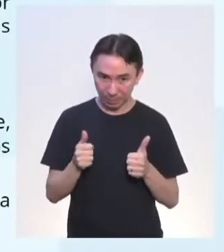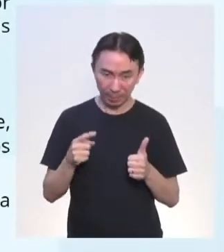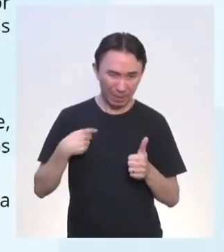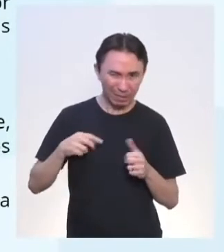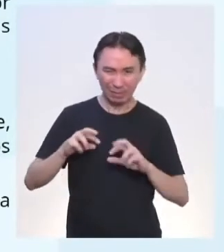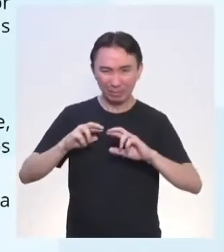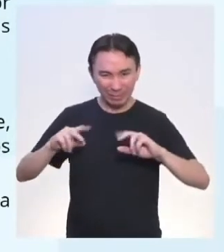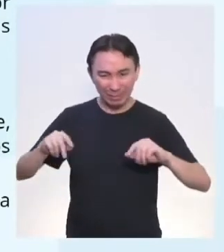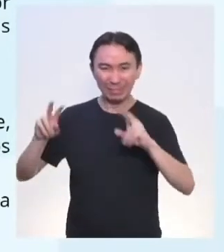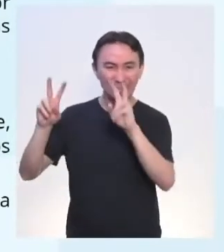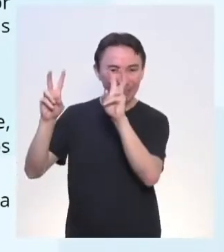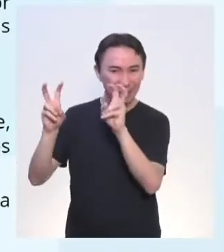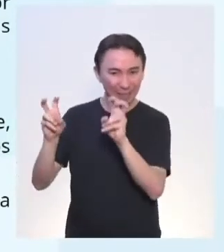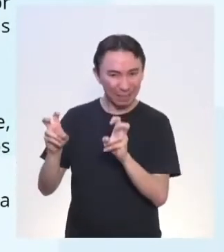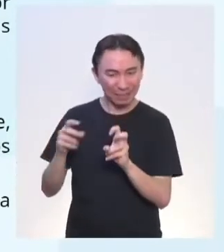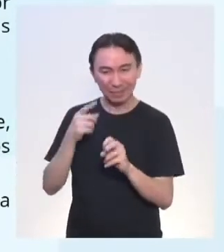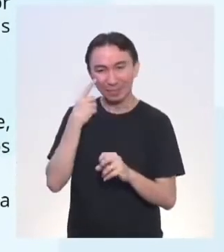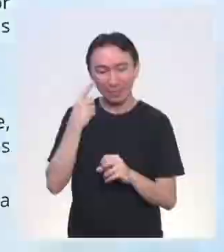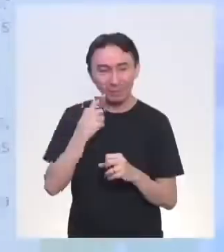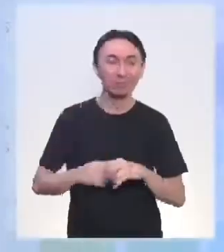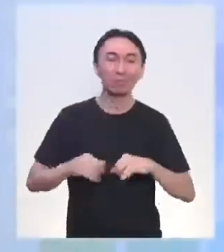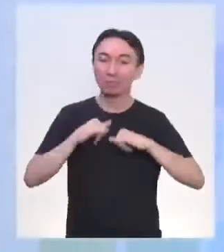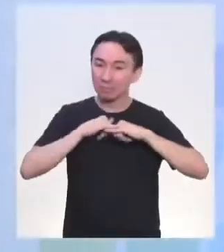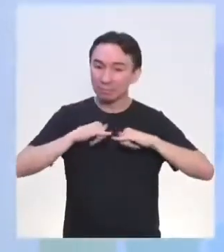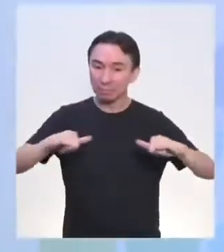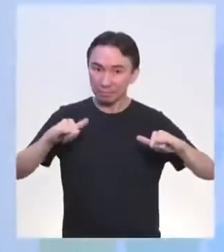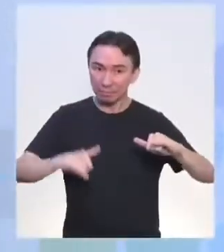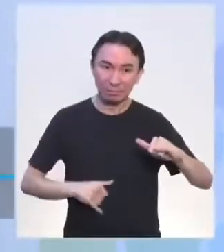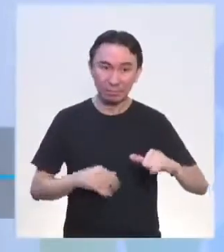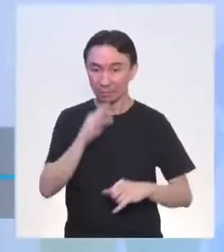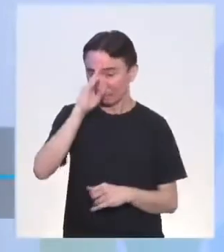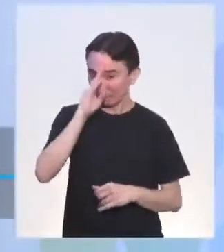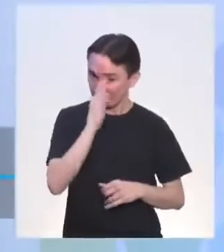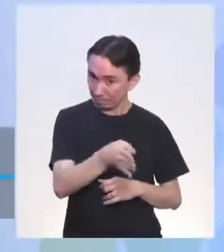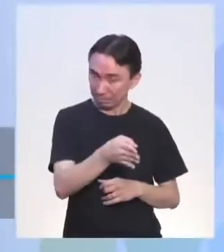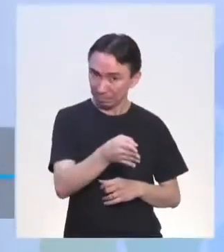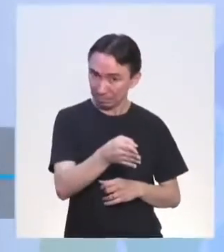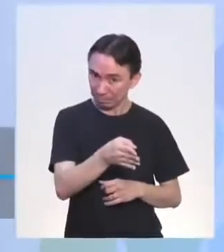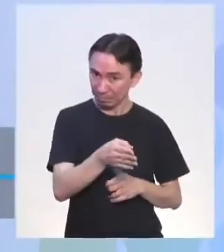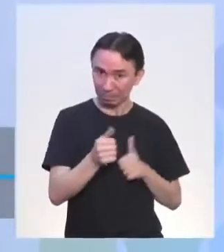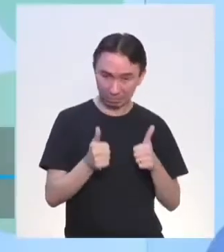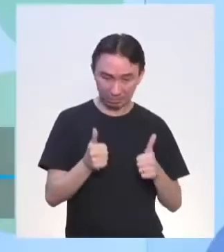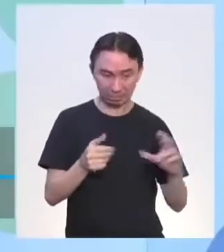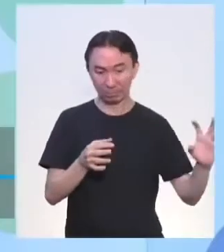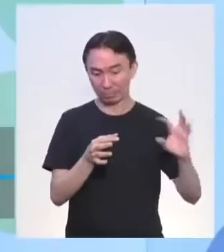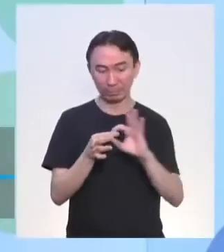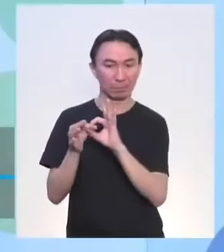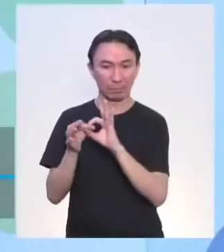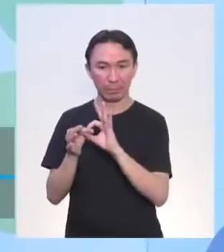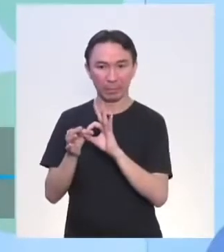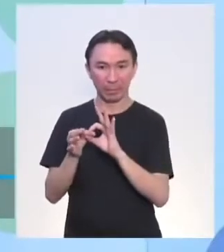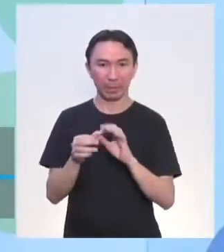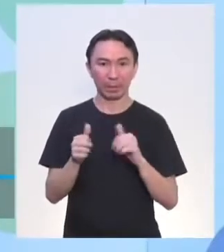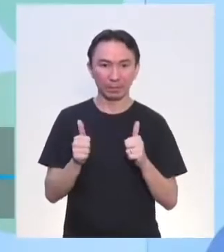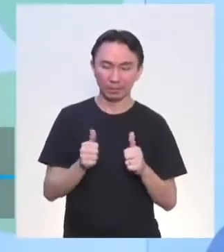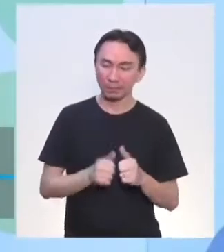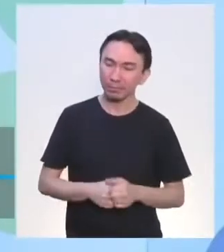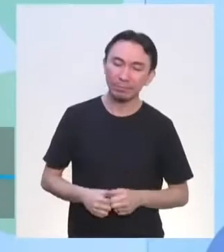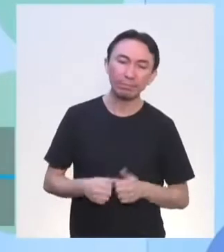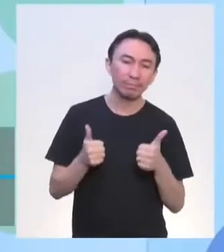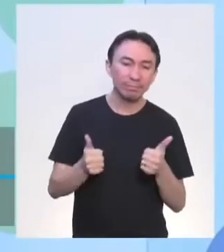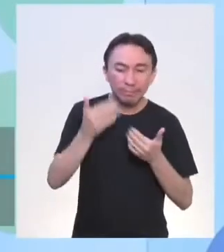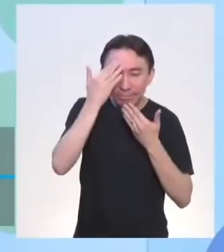enunciados na ordem direta e que estejam interligados. Mauro? Muito bem, professora Elaine, obrigado.